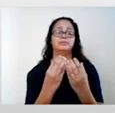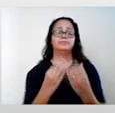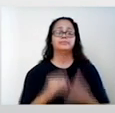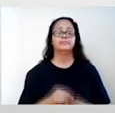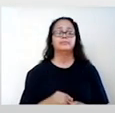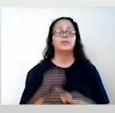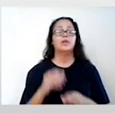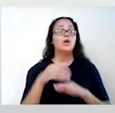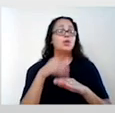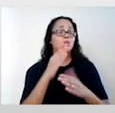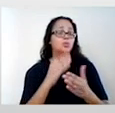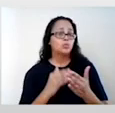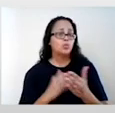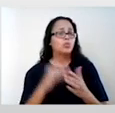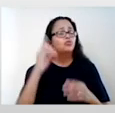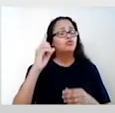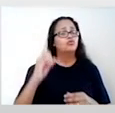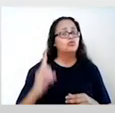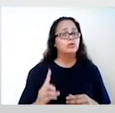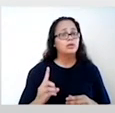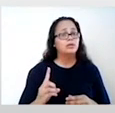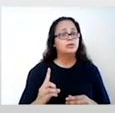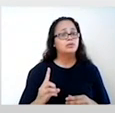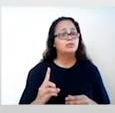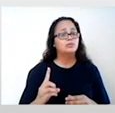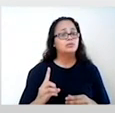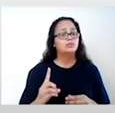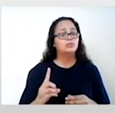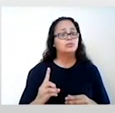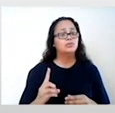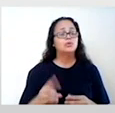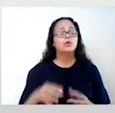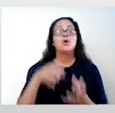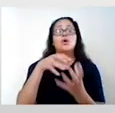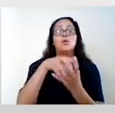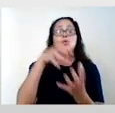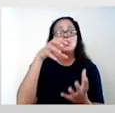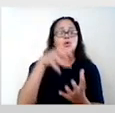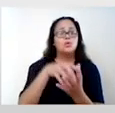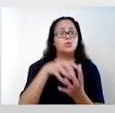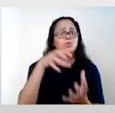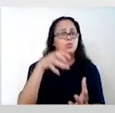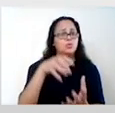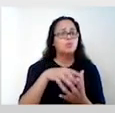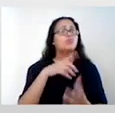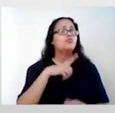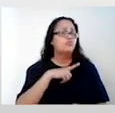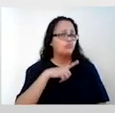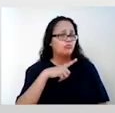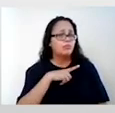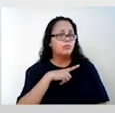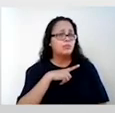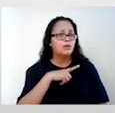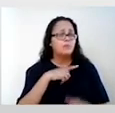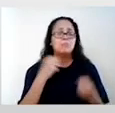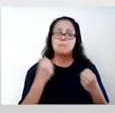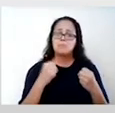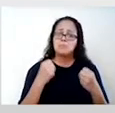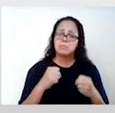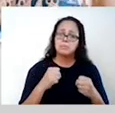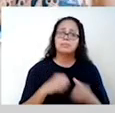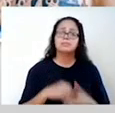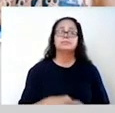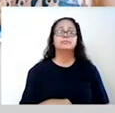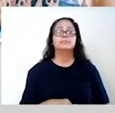Então, todos esses direitos que são inerentes a quaisquer pessoas, o idoso ele tem prioridade também para a efetivação